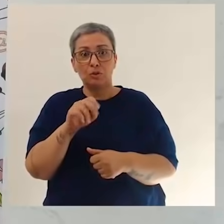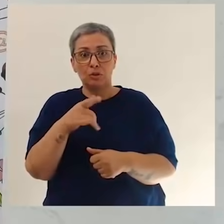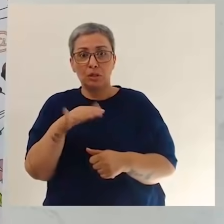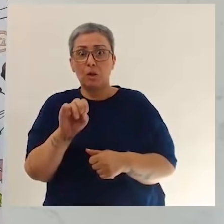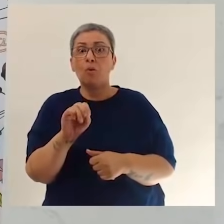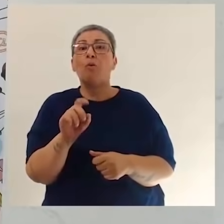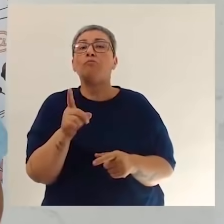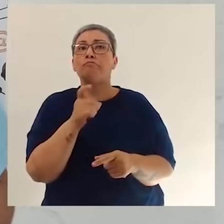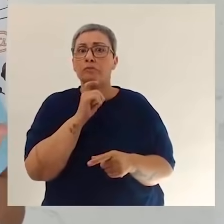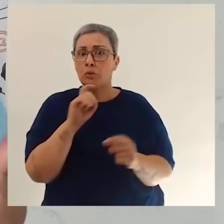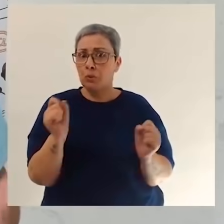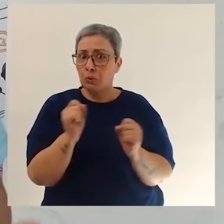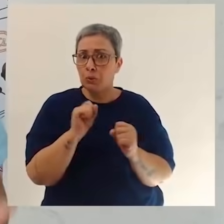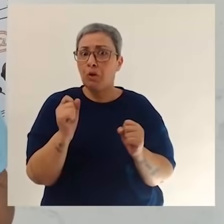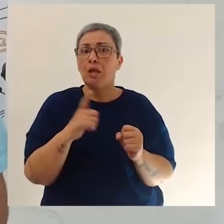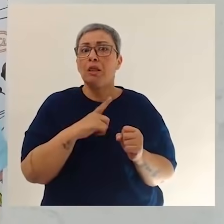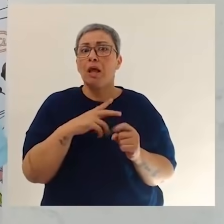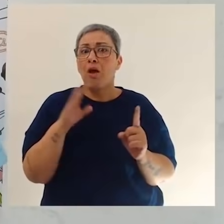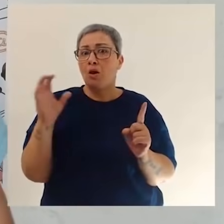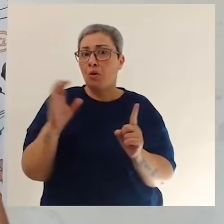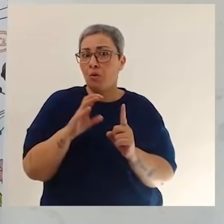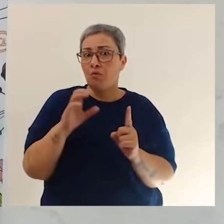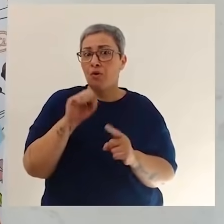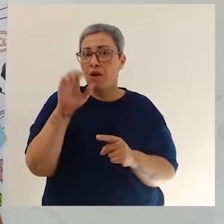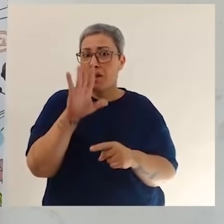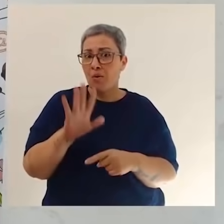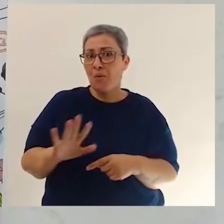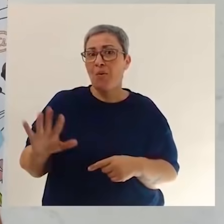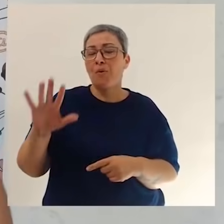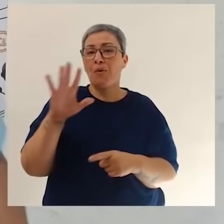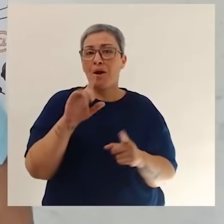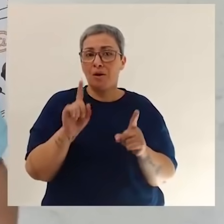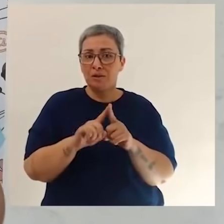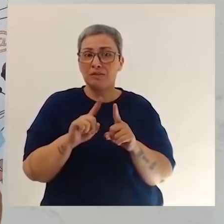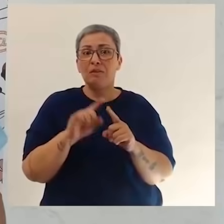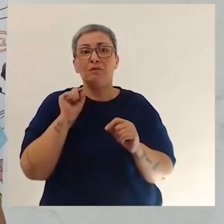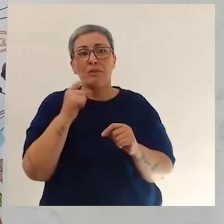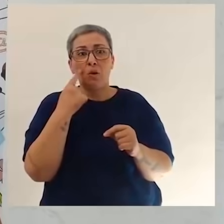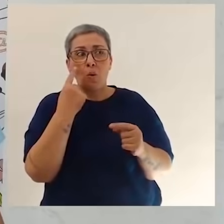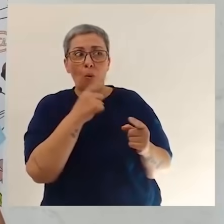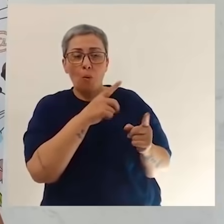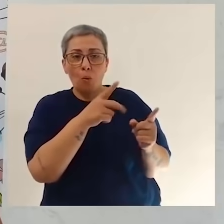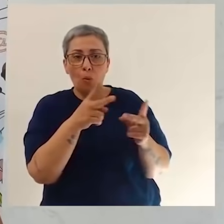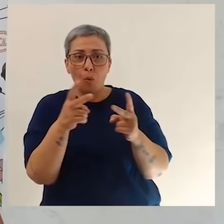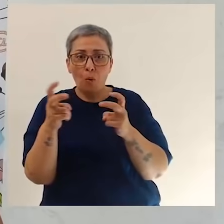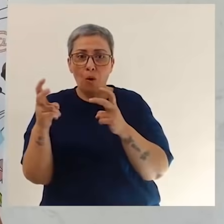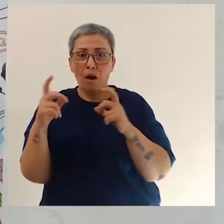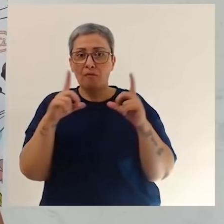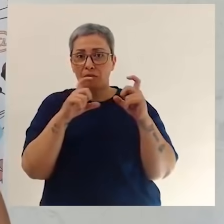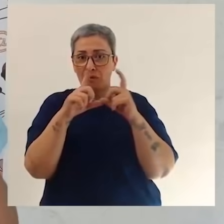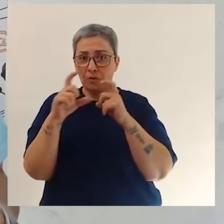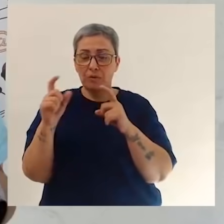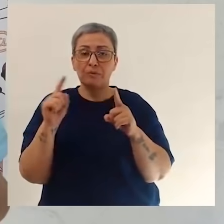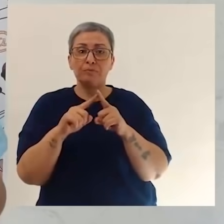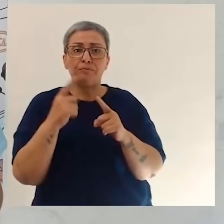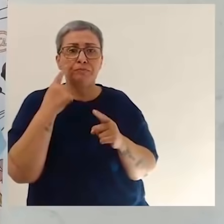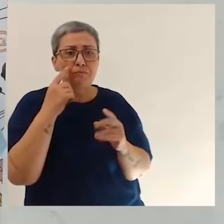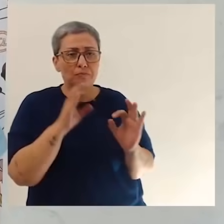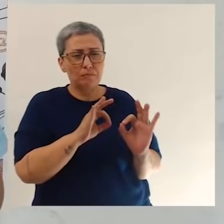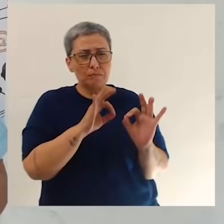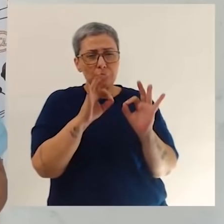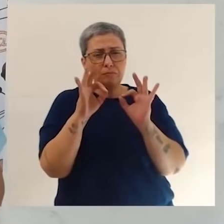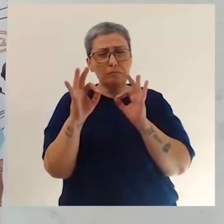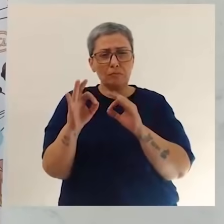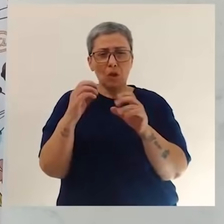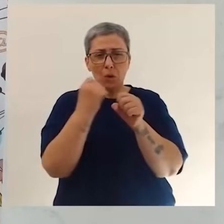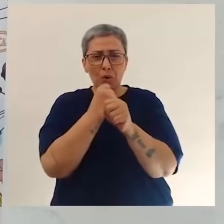também é muito fria. Ela tem forte influência europeia. Se vocês olharem algumas imagens e observarem